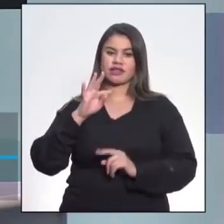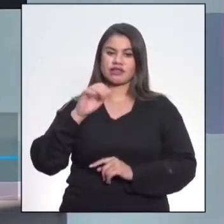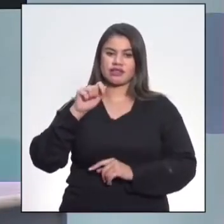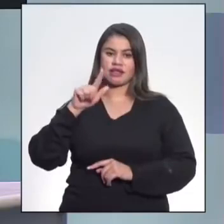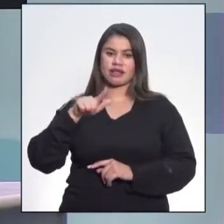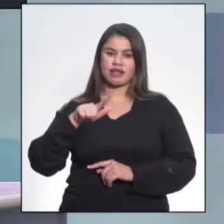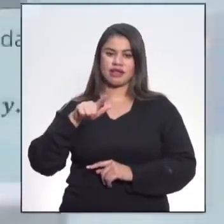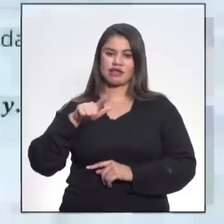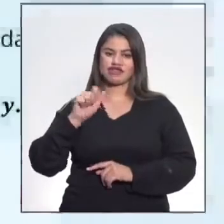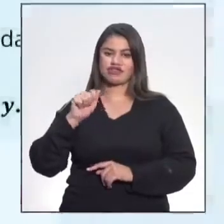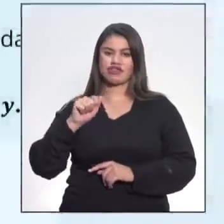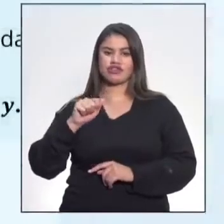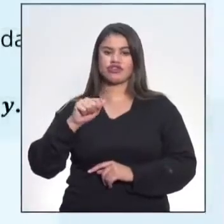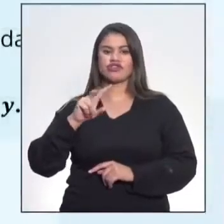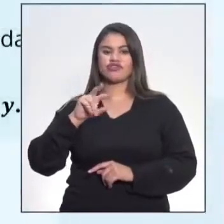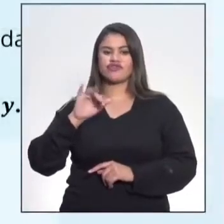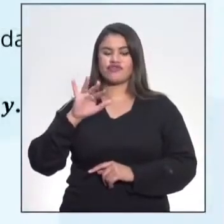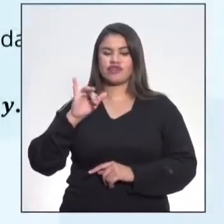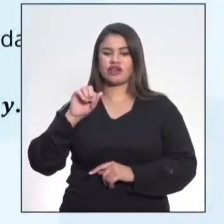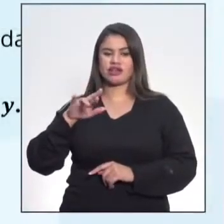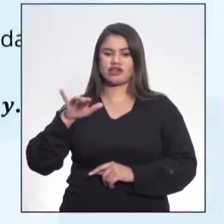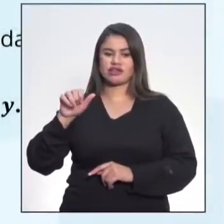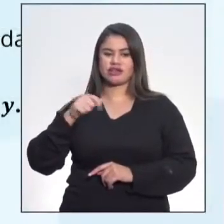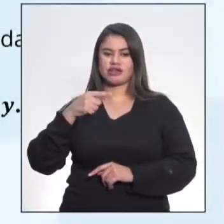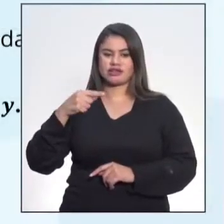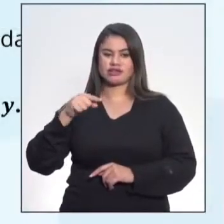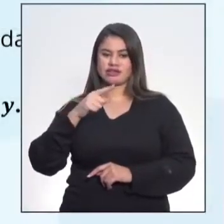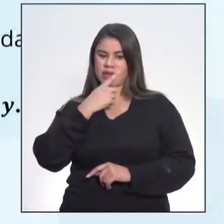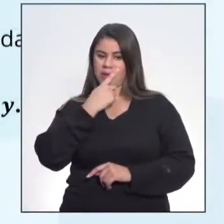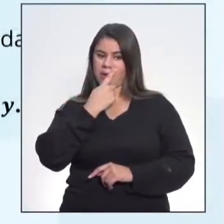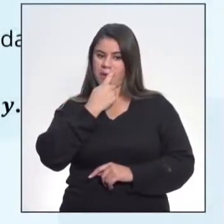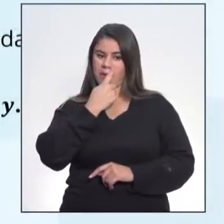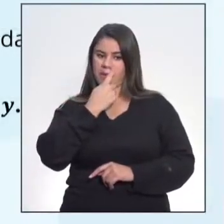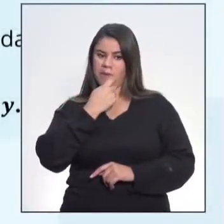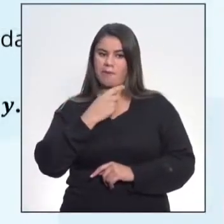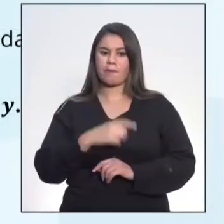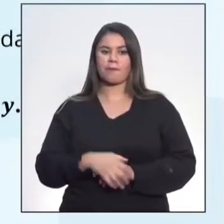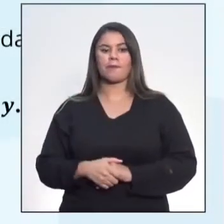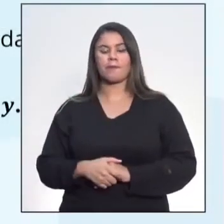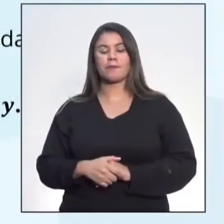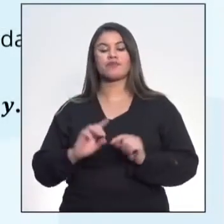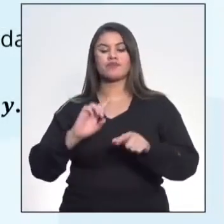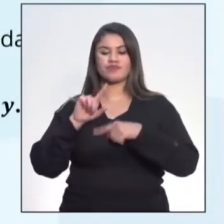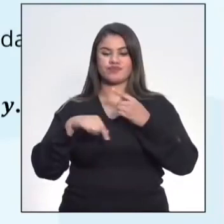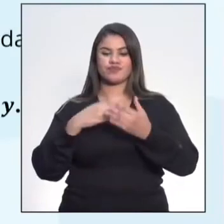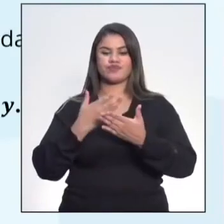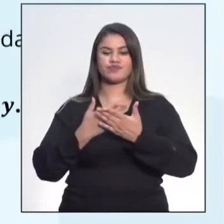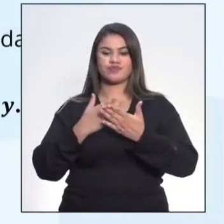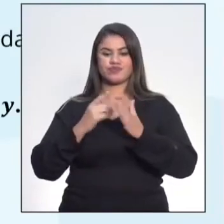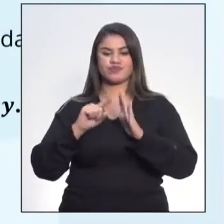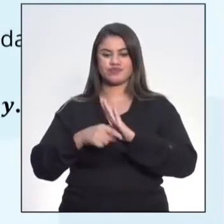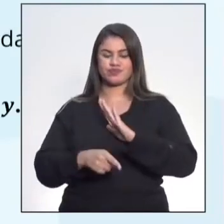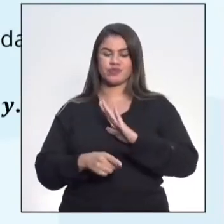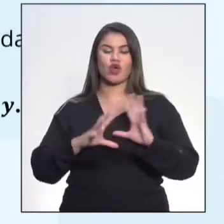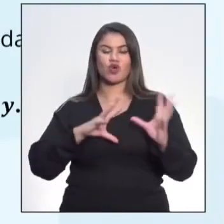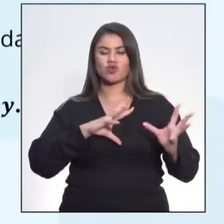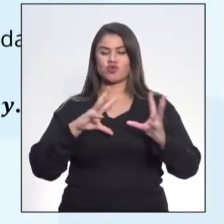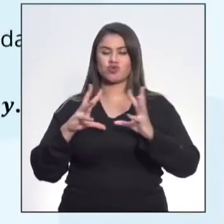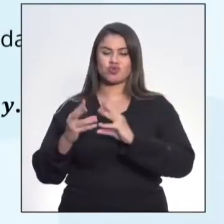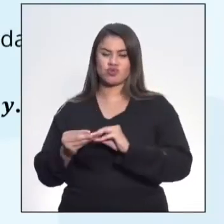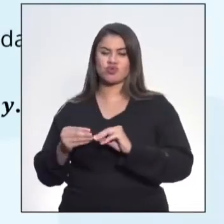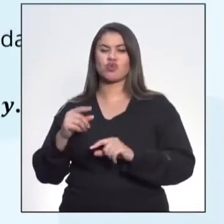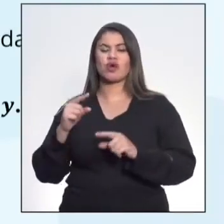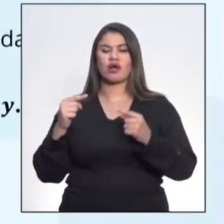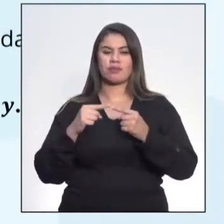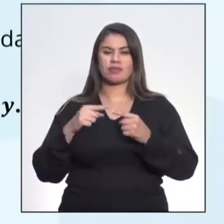para calcular a inclinação da reta. Sim? A gente vai trabalhar isso na próxima aula. A próxima aula inteira é sobre taxa